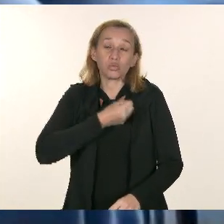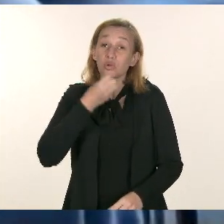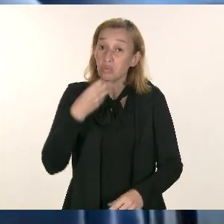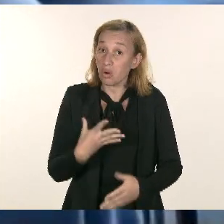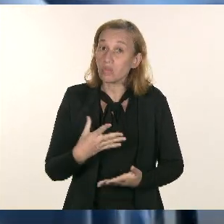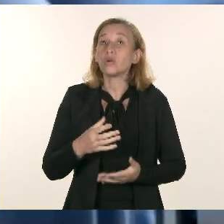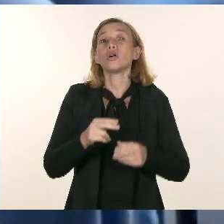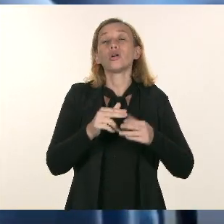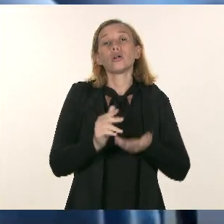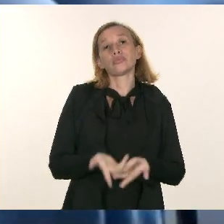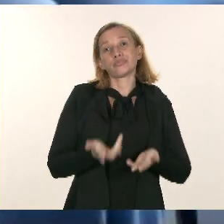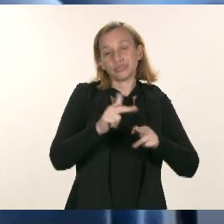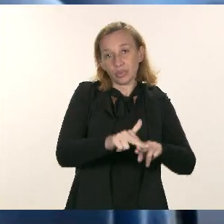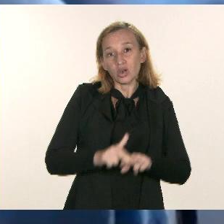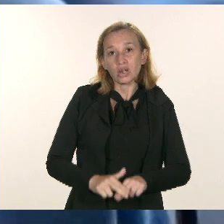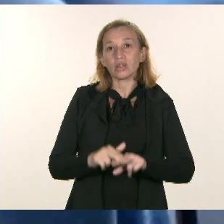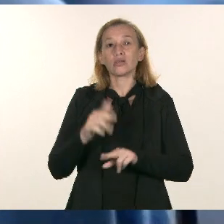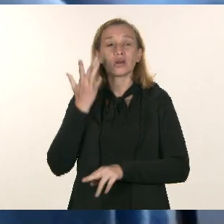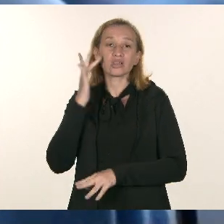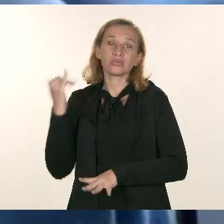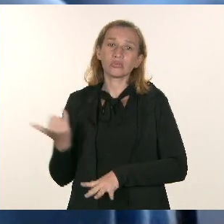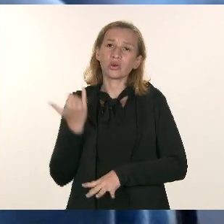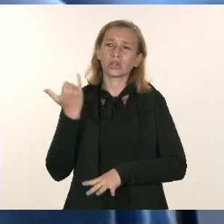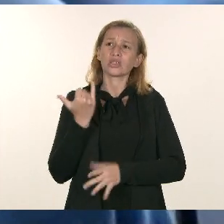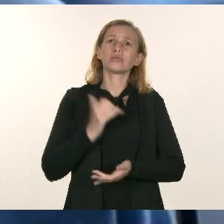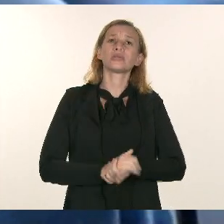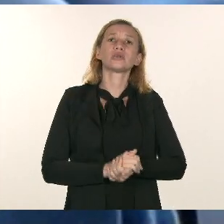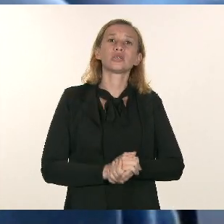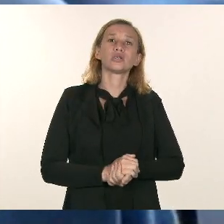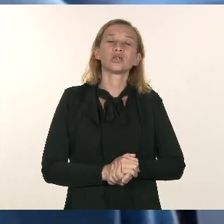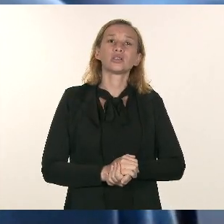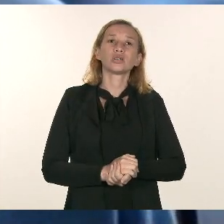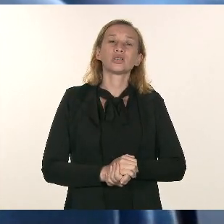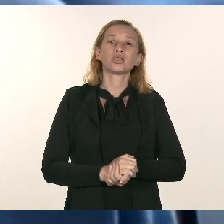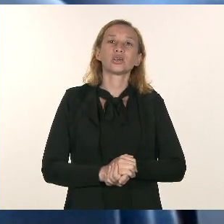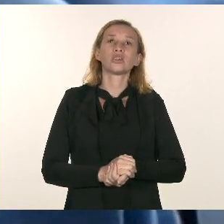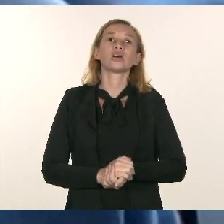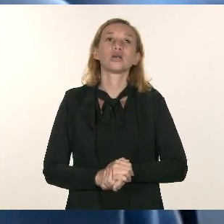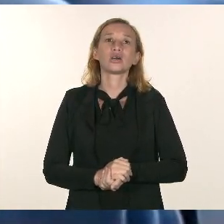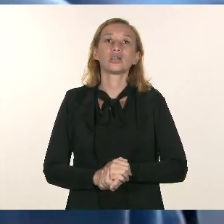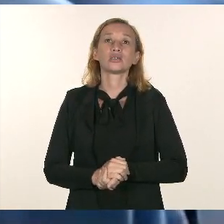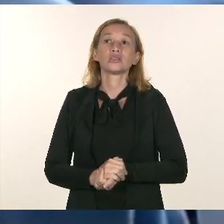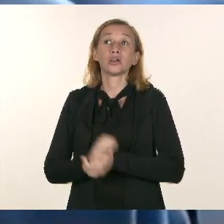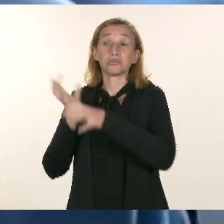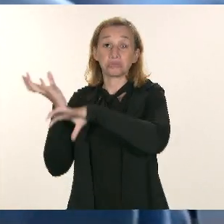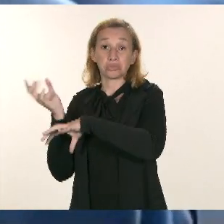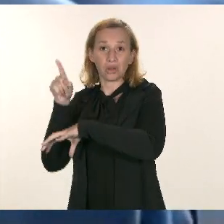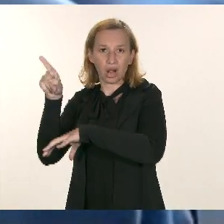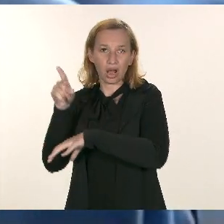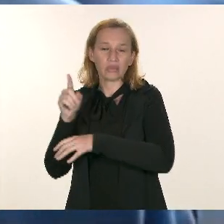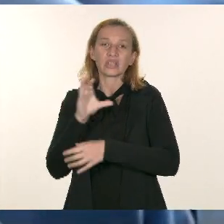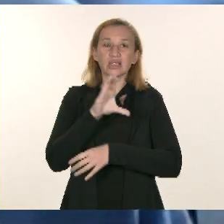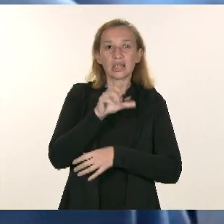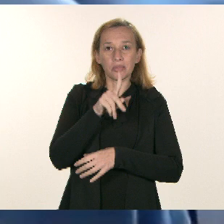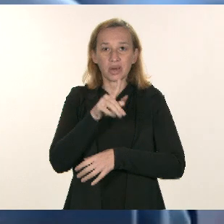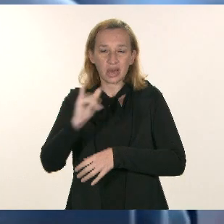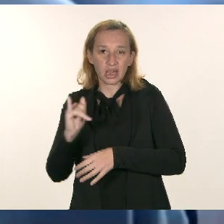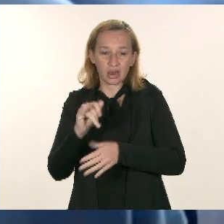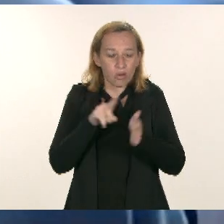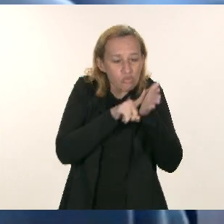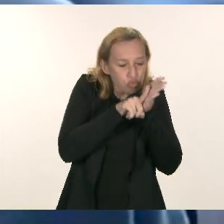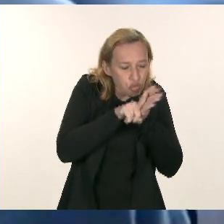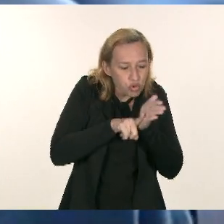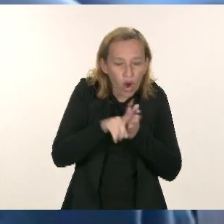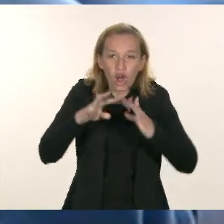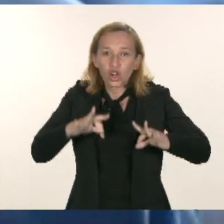oportuno, né, que o Senado, a Câmara Federal, abram a CPI para investigar todas